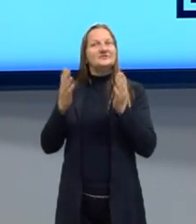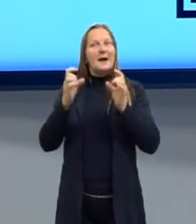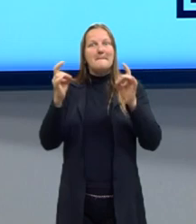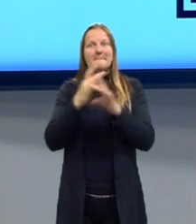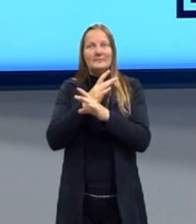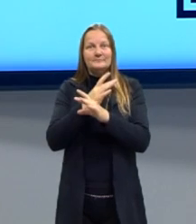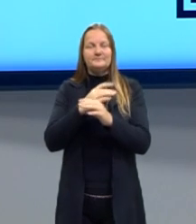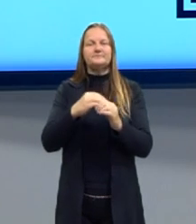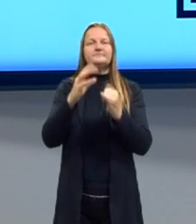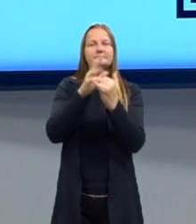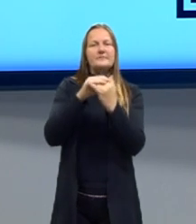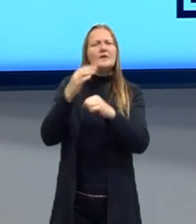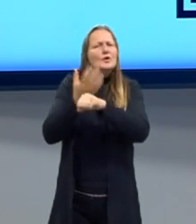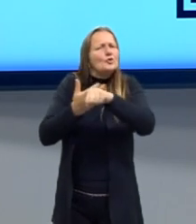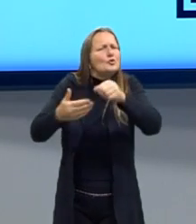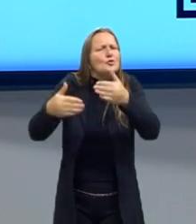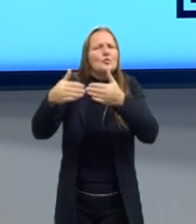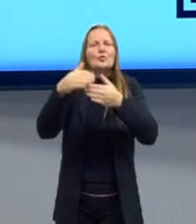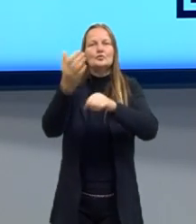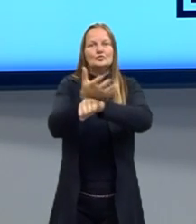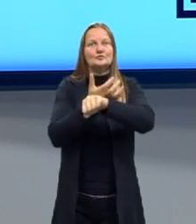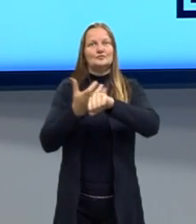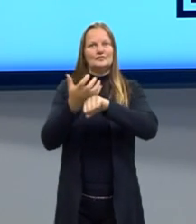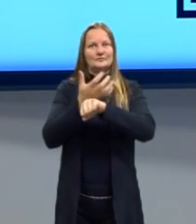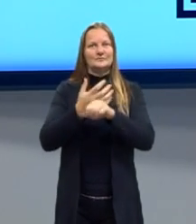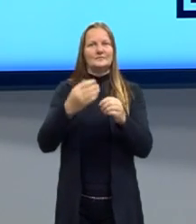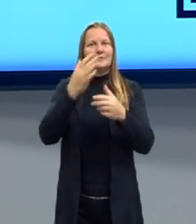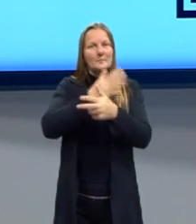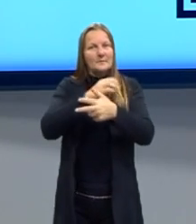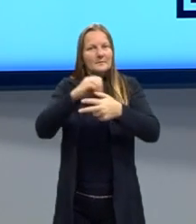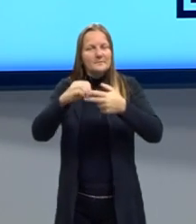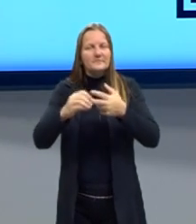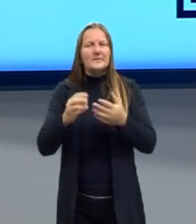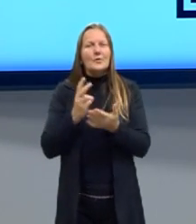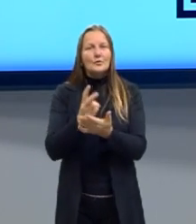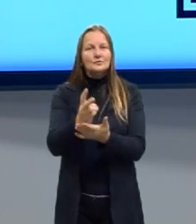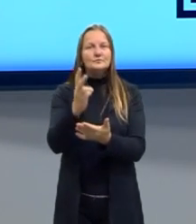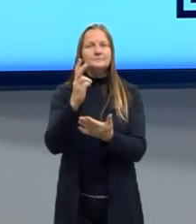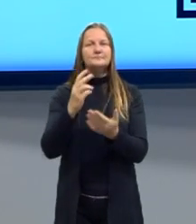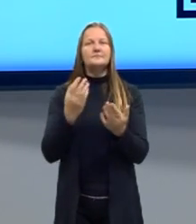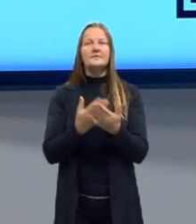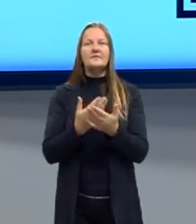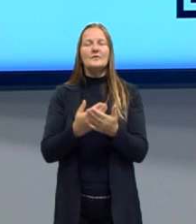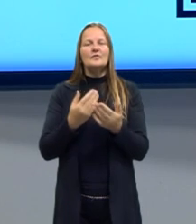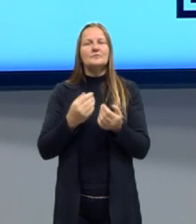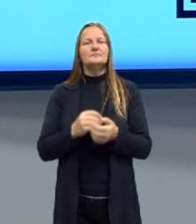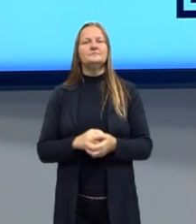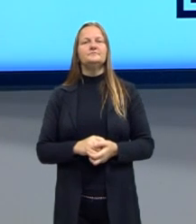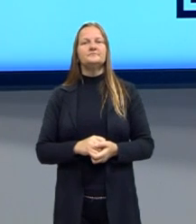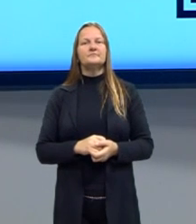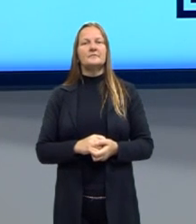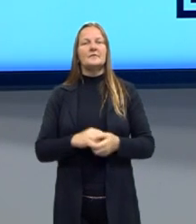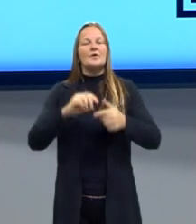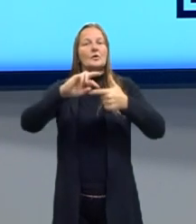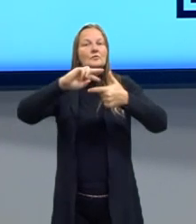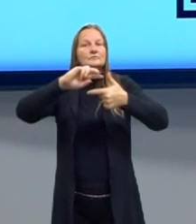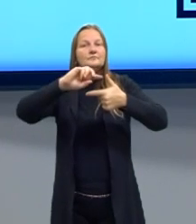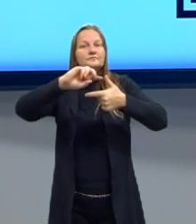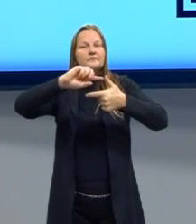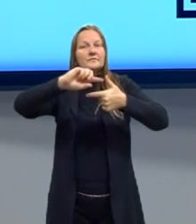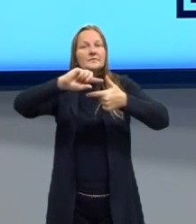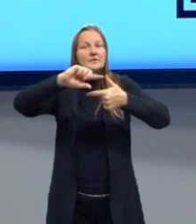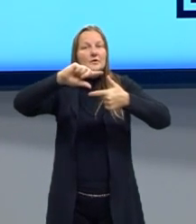de todos os componentes do pré-enem Então vamos dar continuidade aí nos nossos estudos algébricos